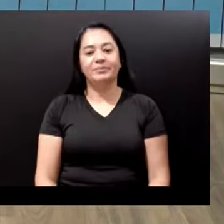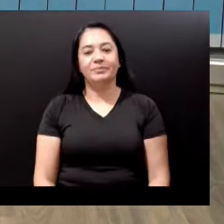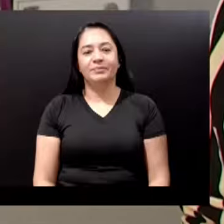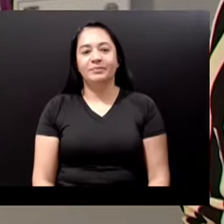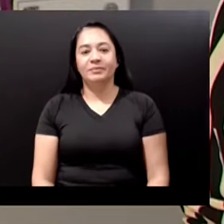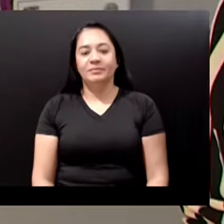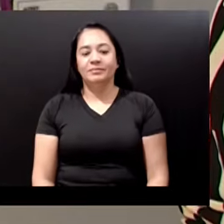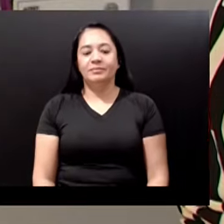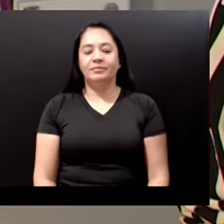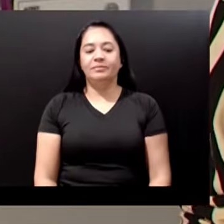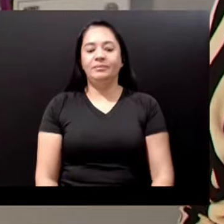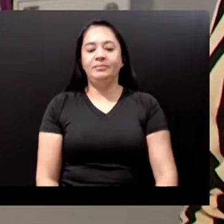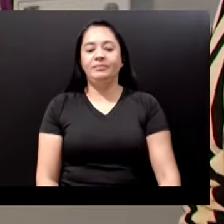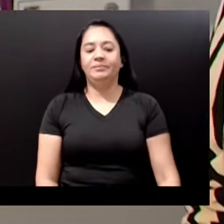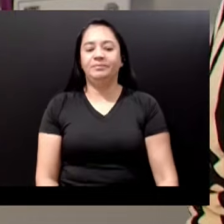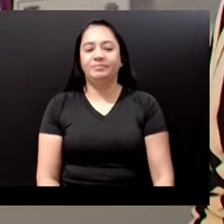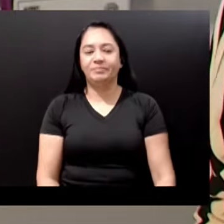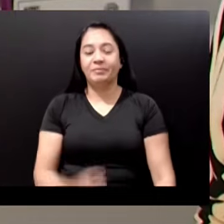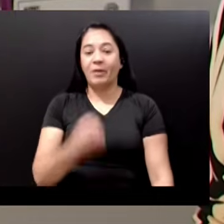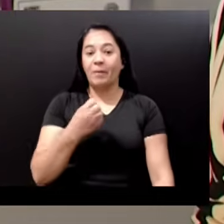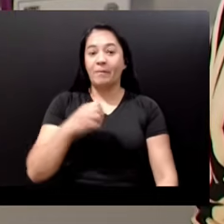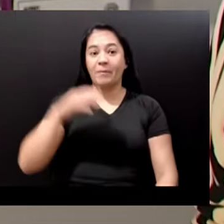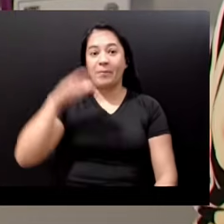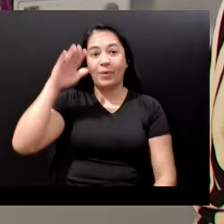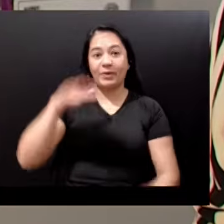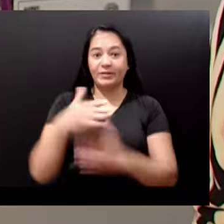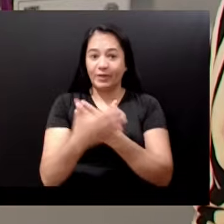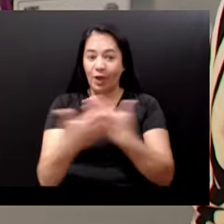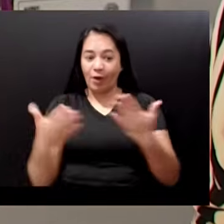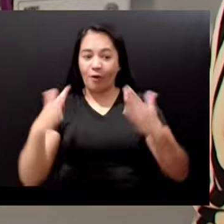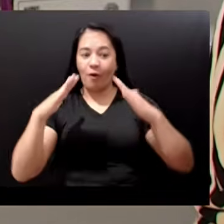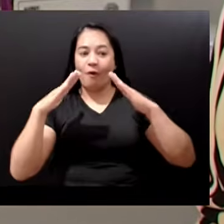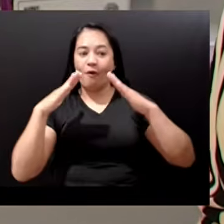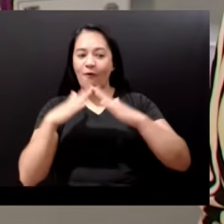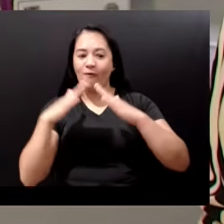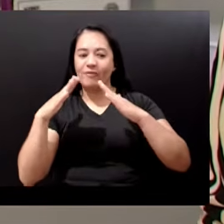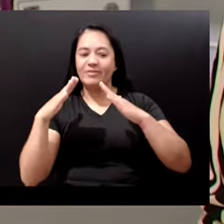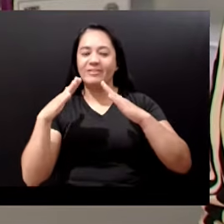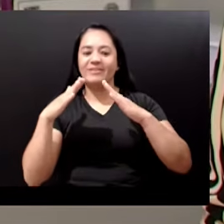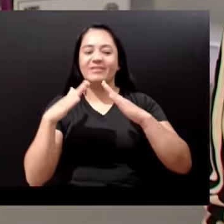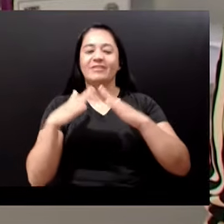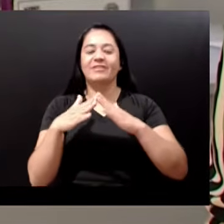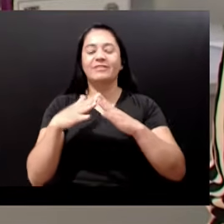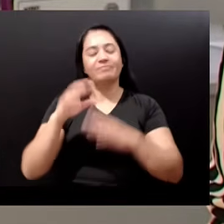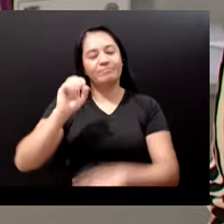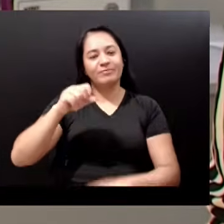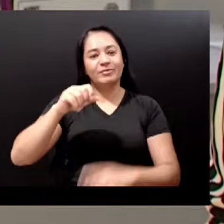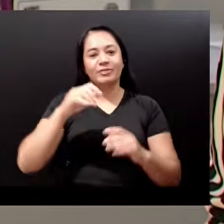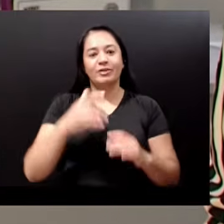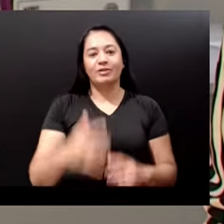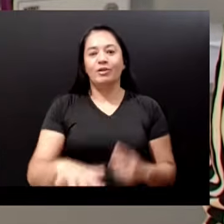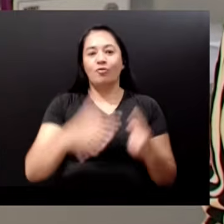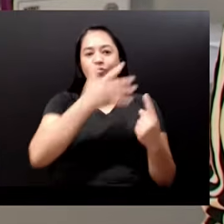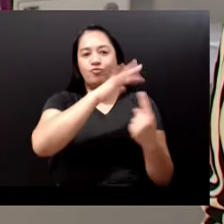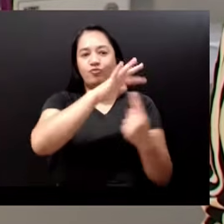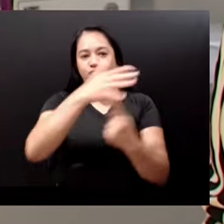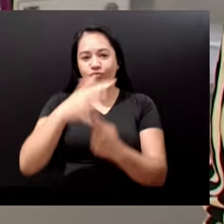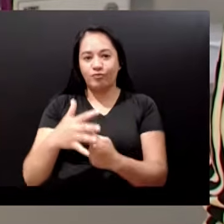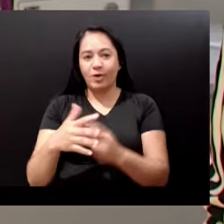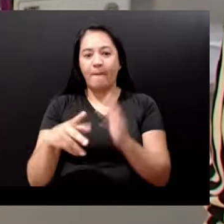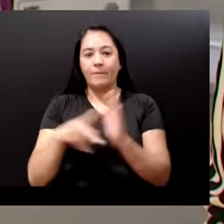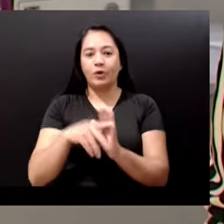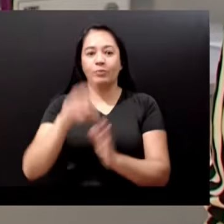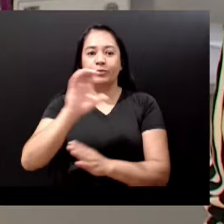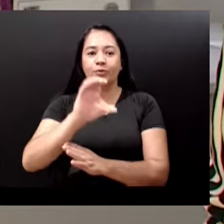Muito boa tarde, Gabriel. Muito boa tarde a você de casa. É isso mesmo. O feirão de qualificação do CEPAT vai até o final do mês,